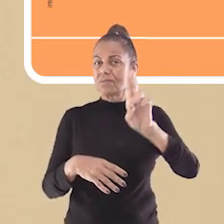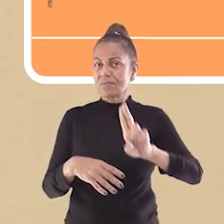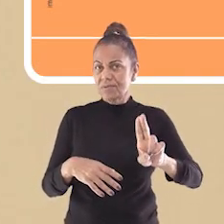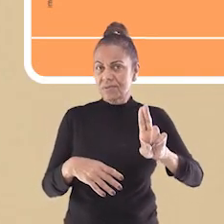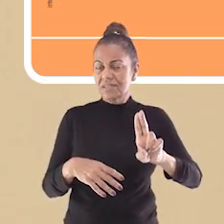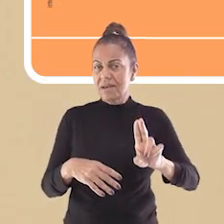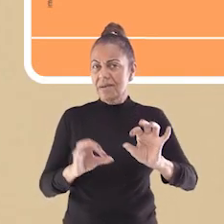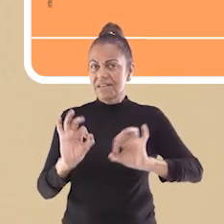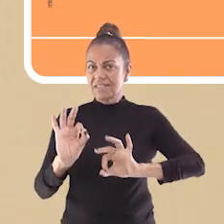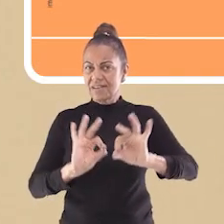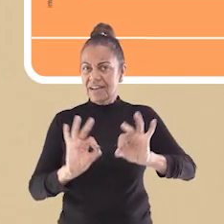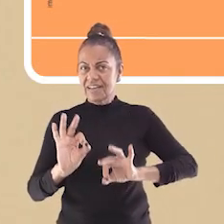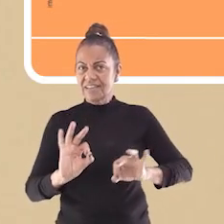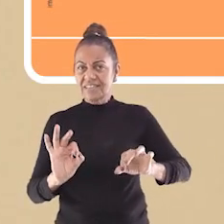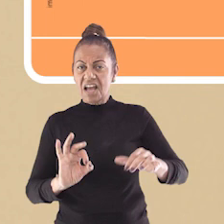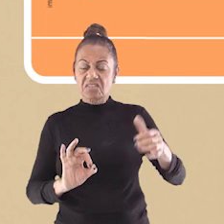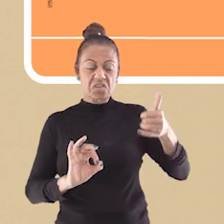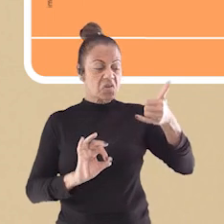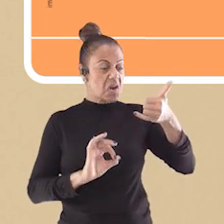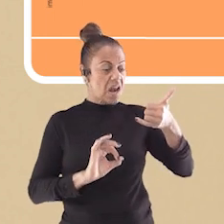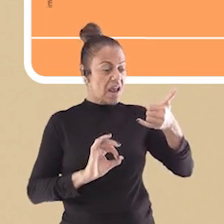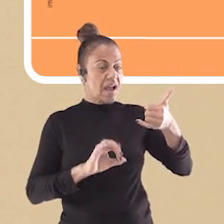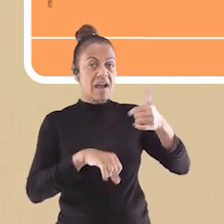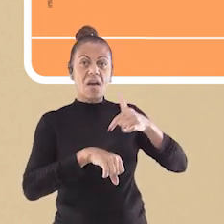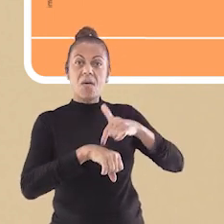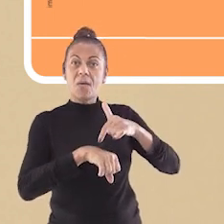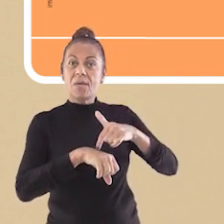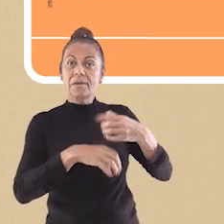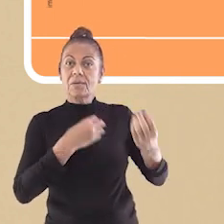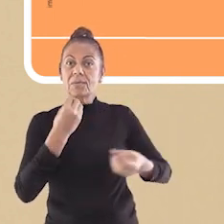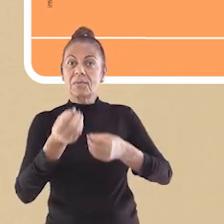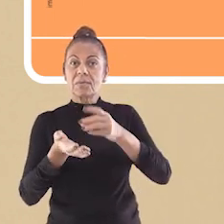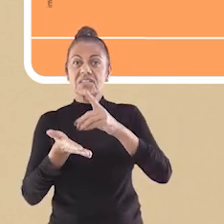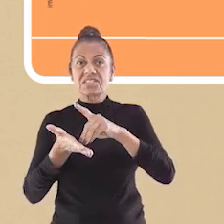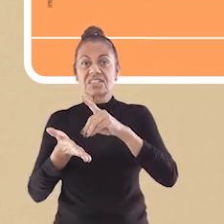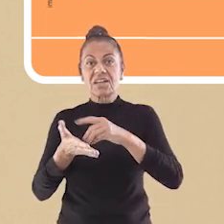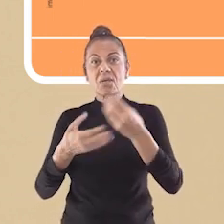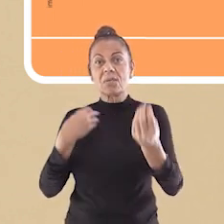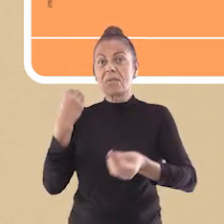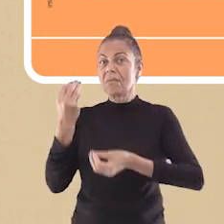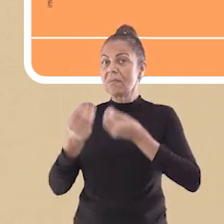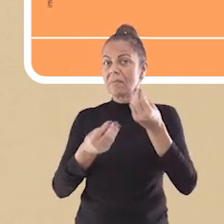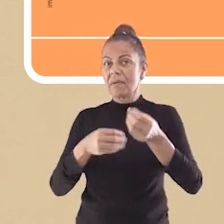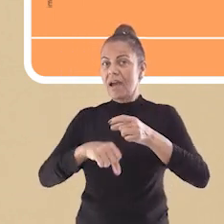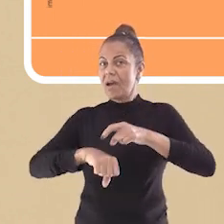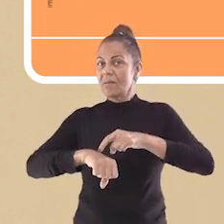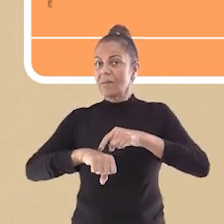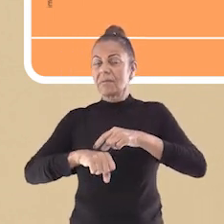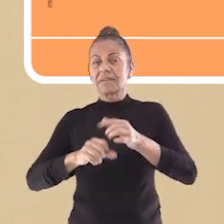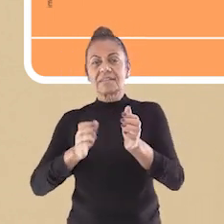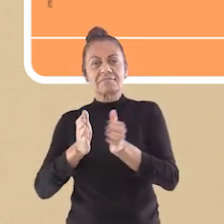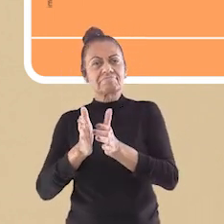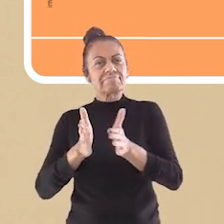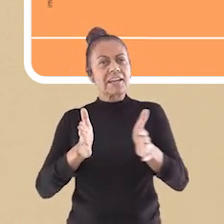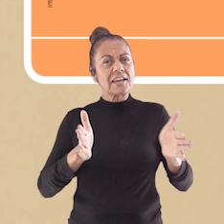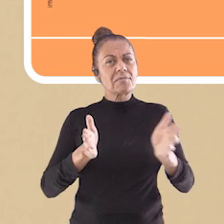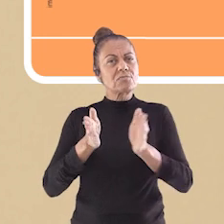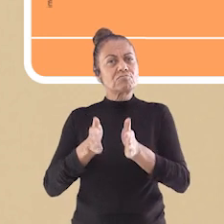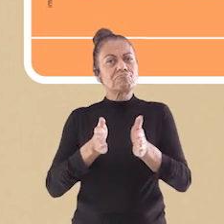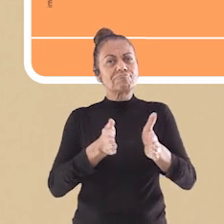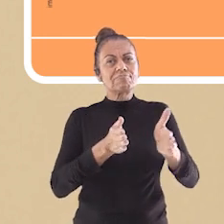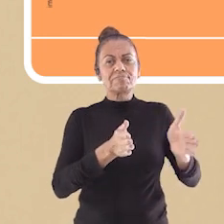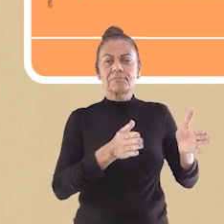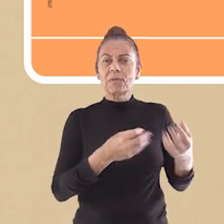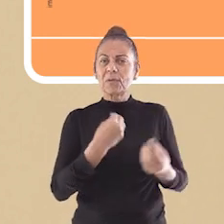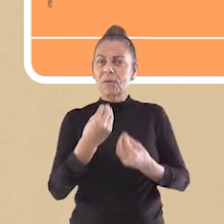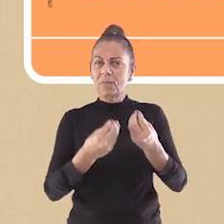pela manhã, ir à escola, sair da escola e também almoçar. Qual você usaria?